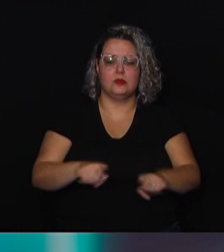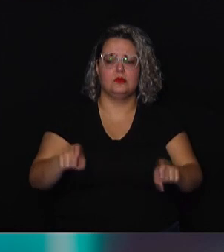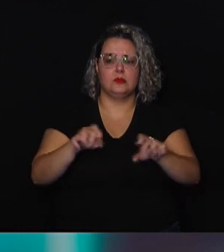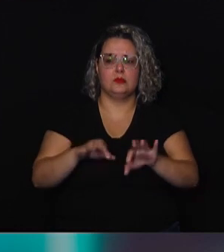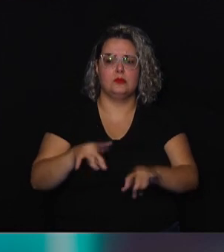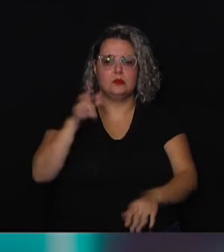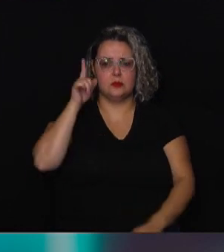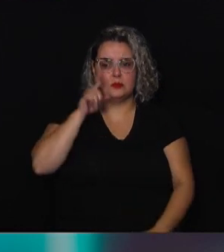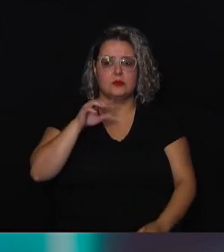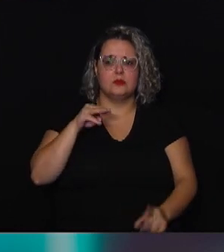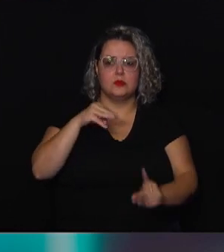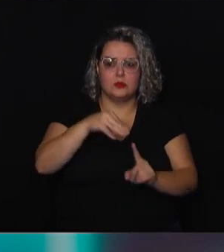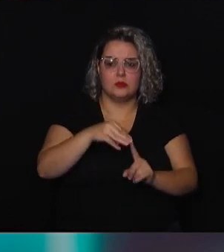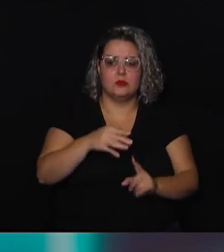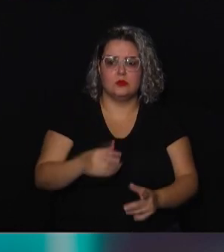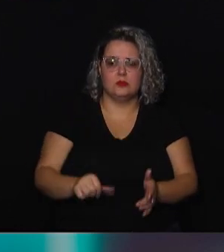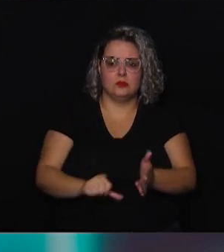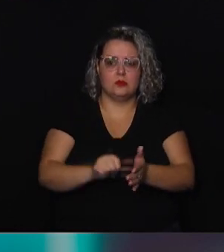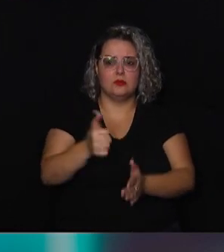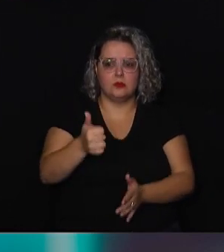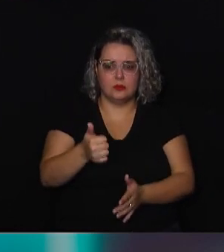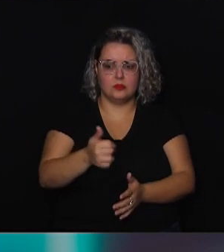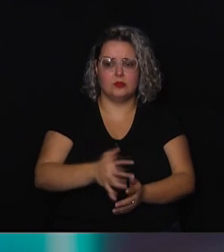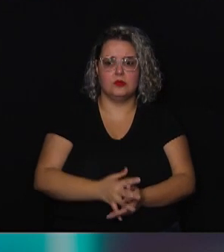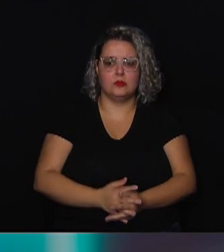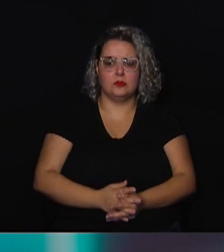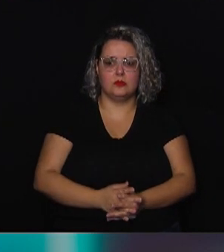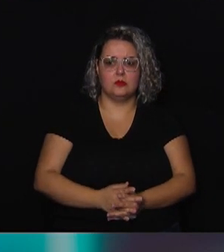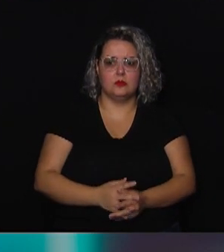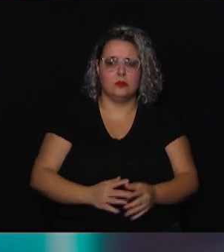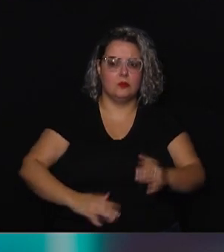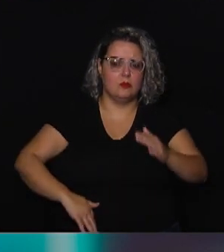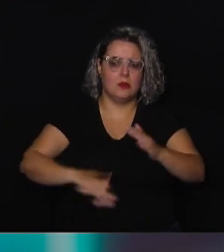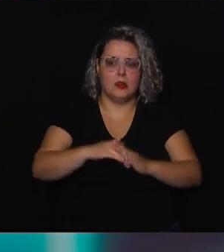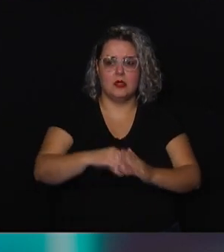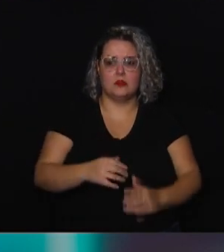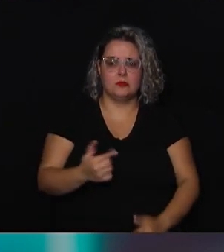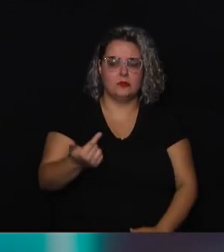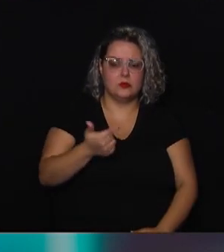atingir, acredito que no primeiro, estourando no segundo quadrimestre.